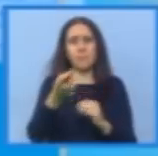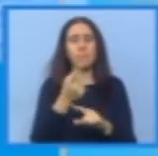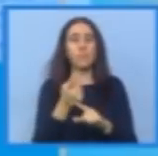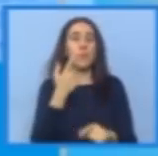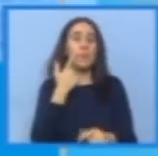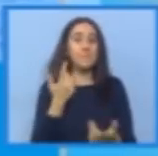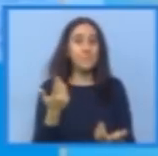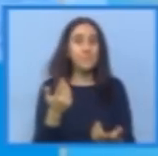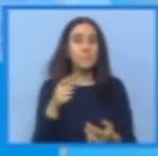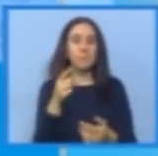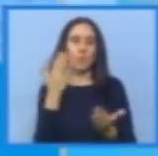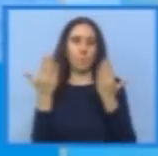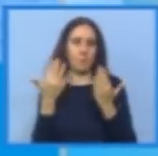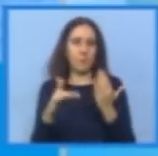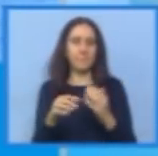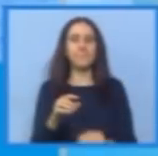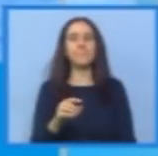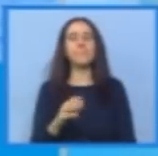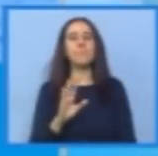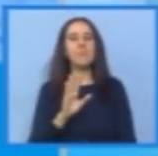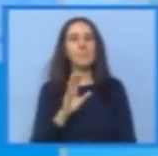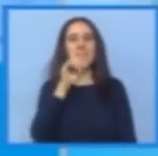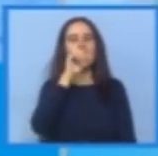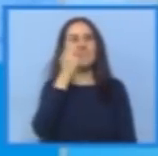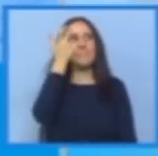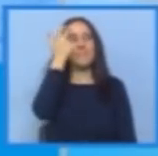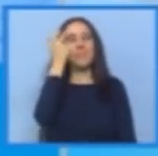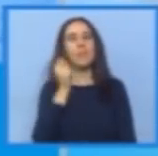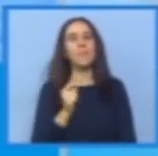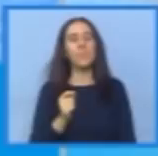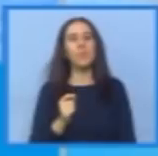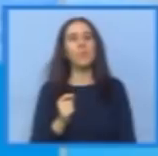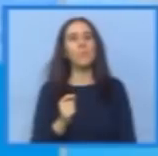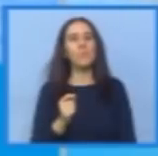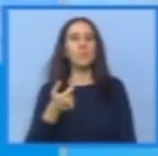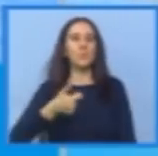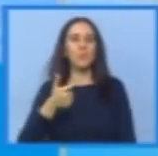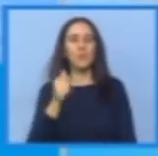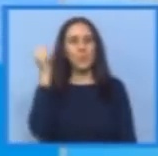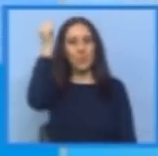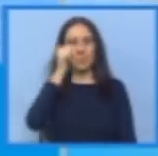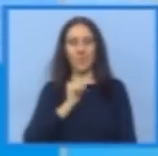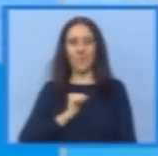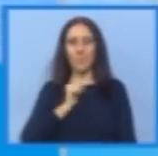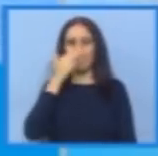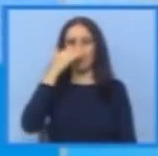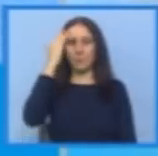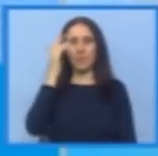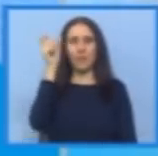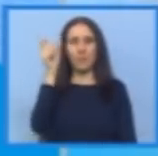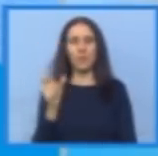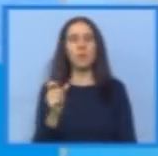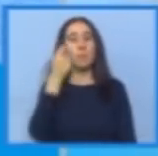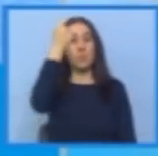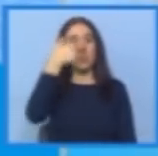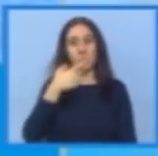olha, mal comparado. Mas faz-me lembrar, sobretudo, o meu sobrinho mais velho, porque havia uma história